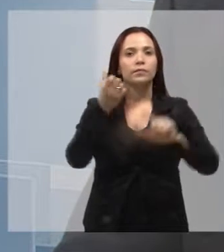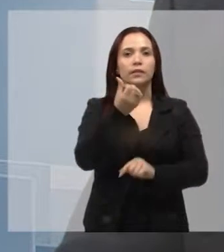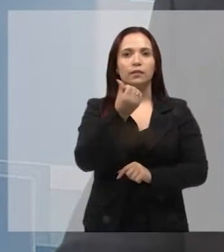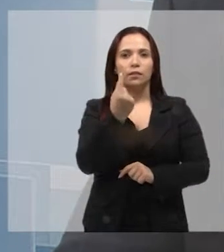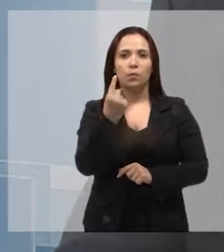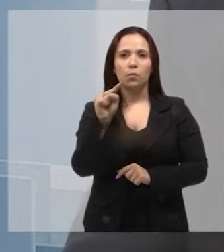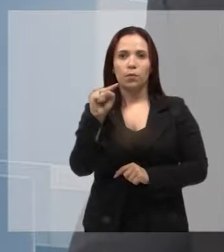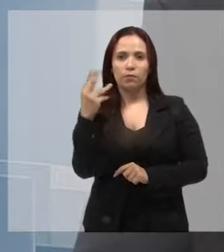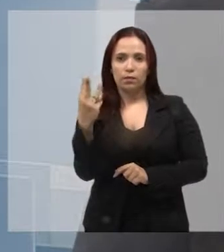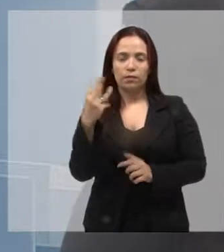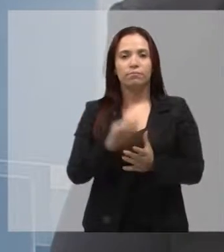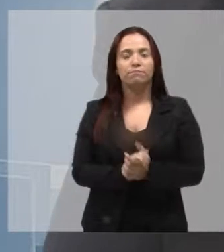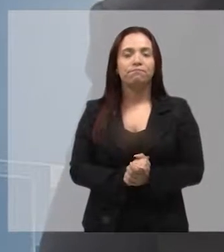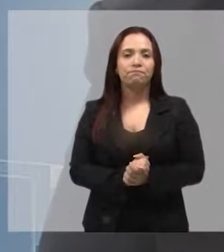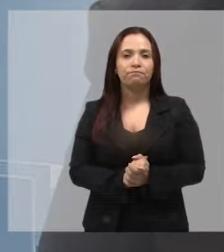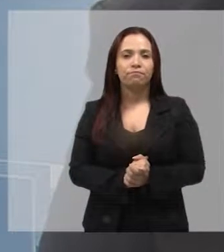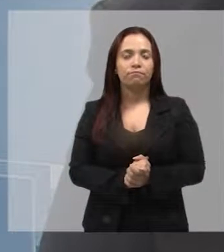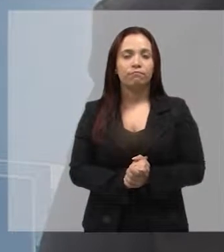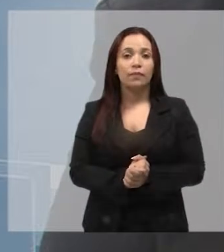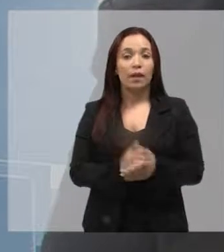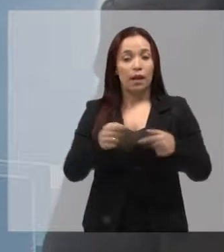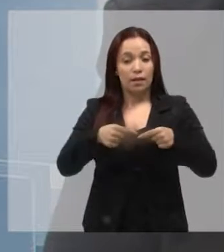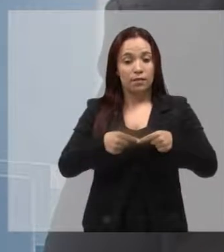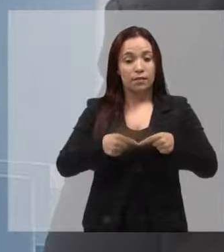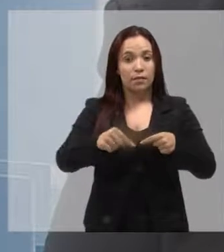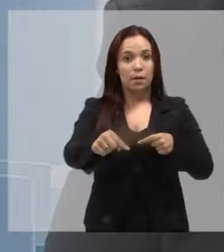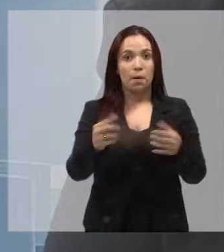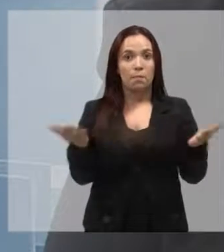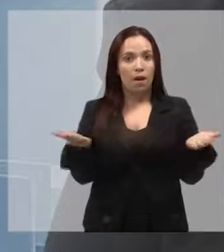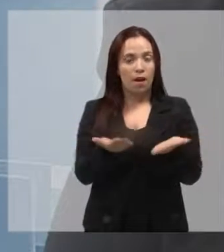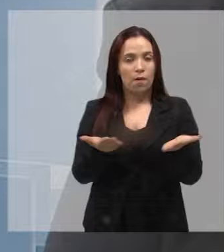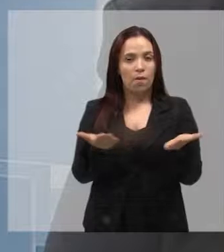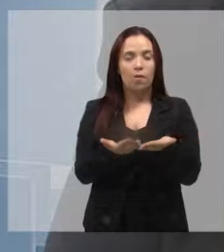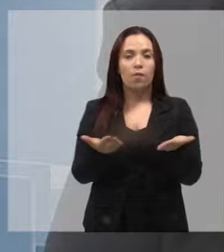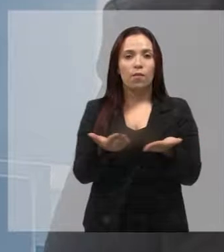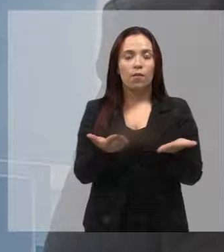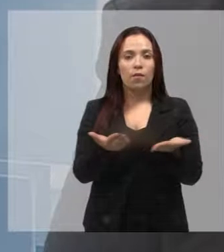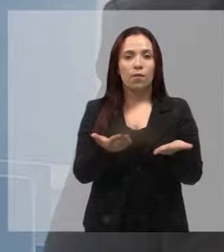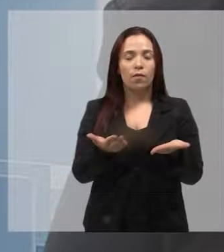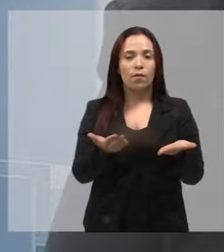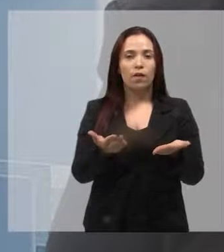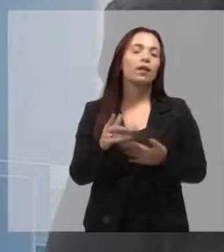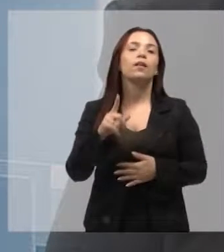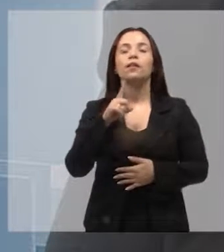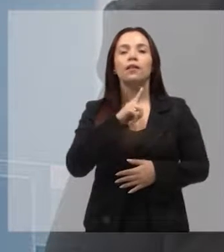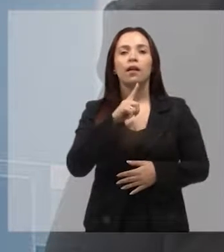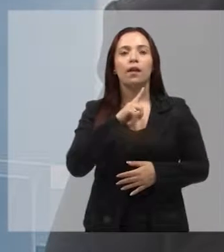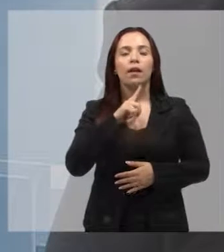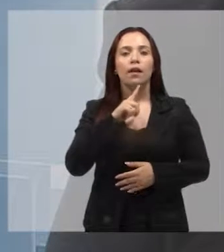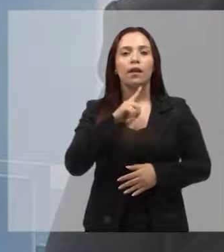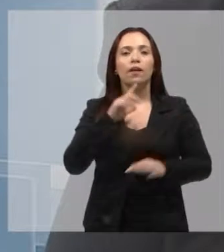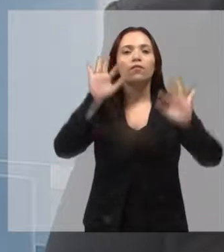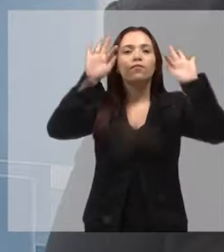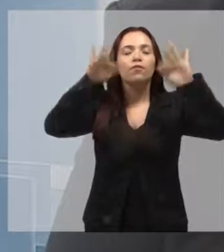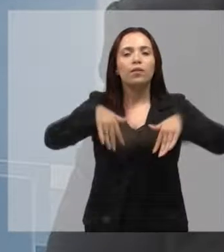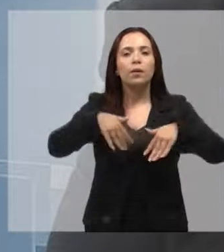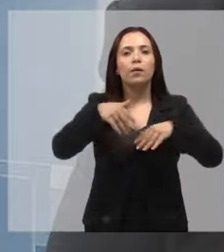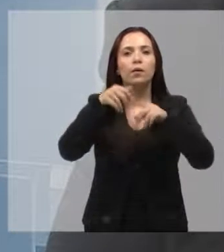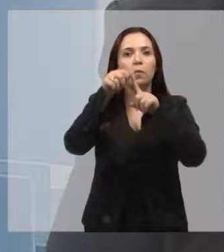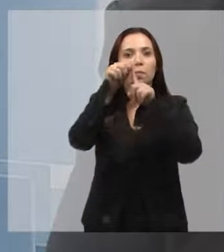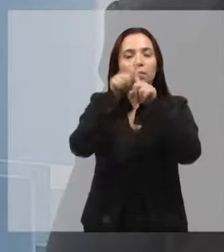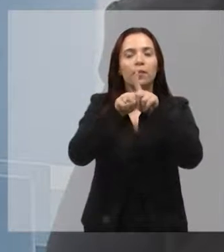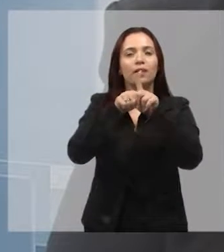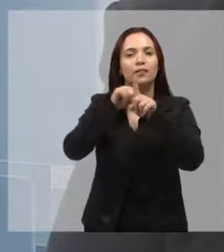canal 61.3. Essa semana está terminando o primeiro mês do